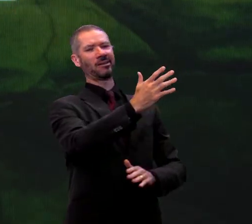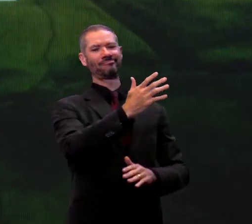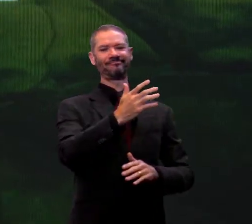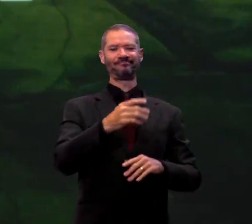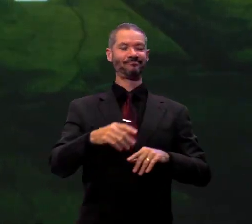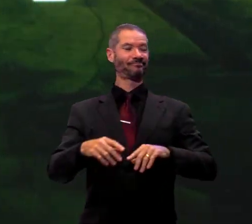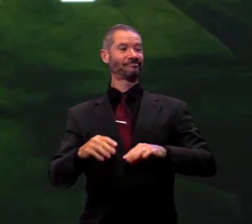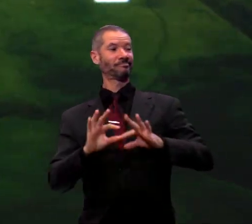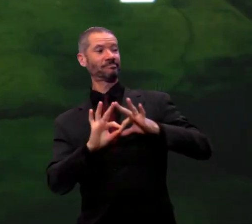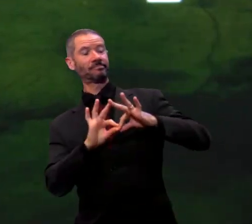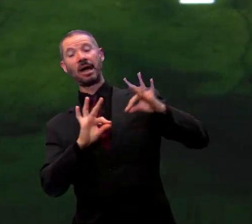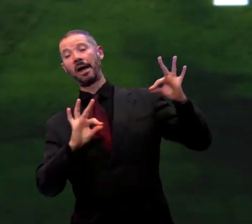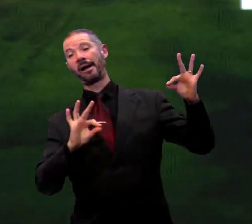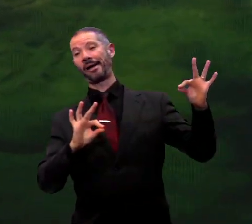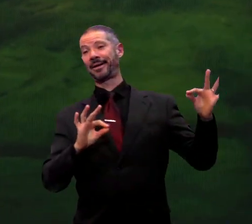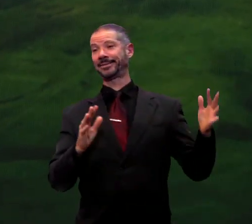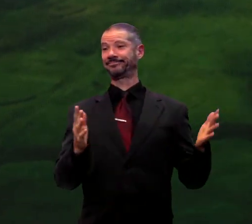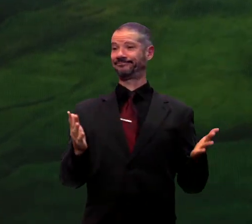do outro lado.